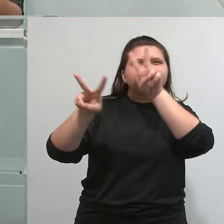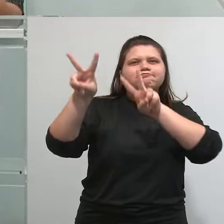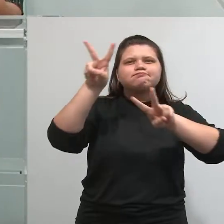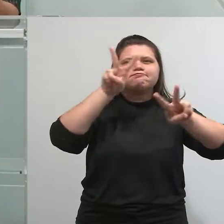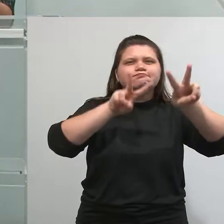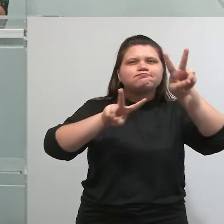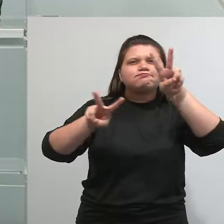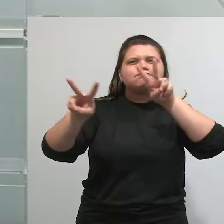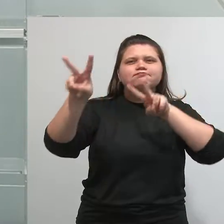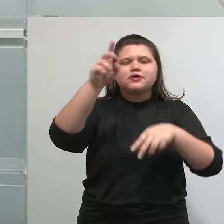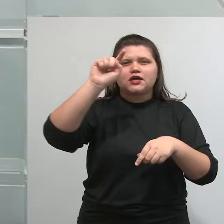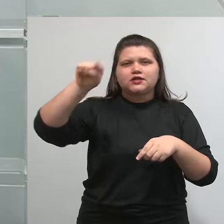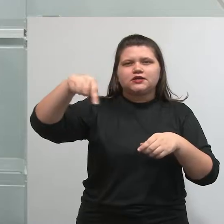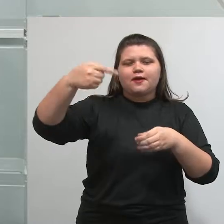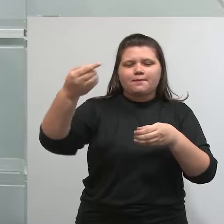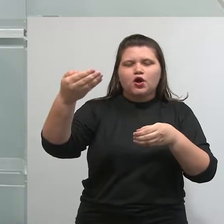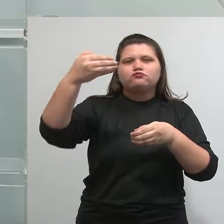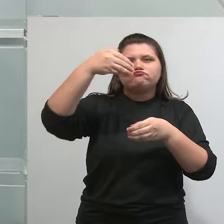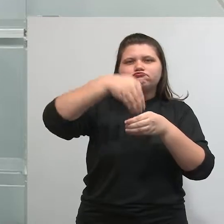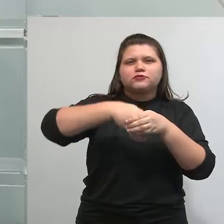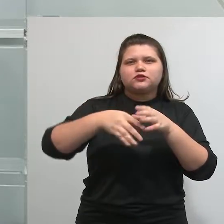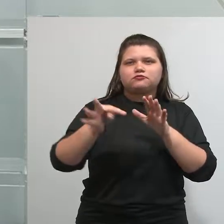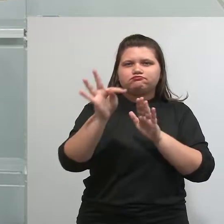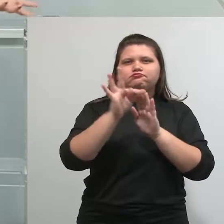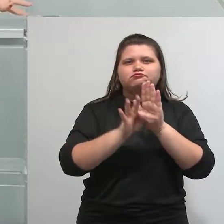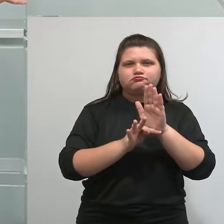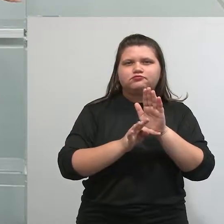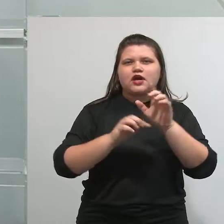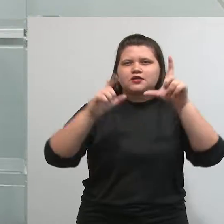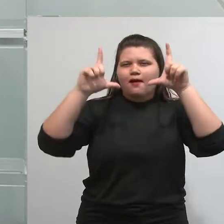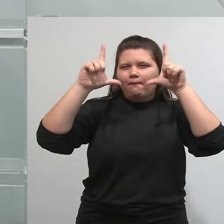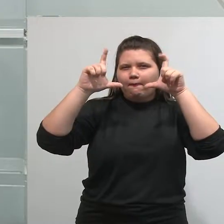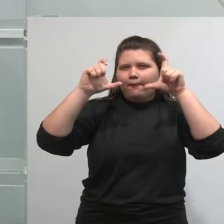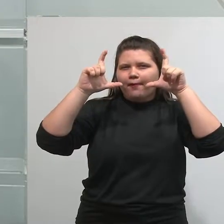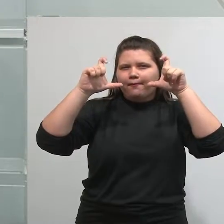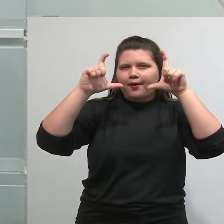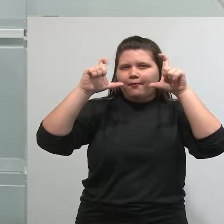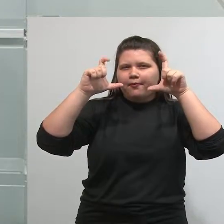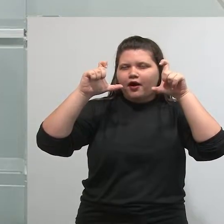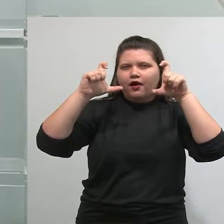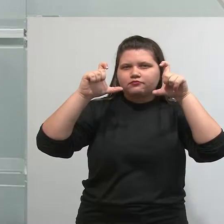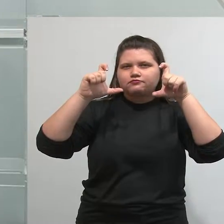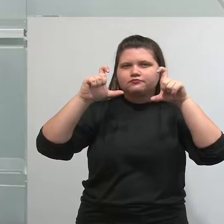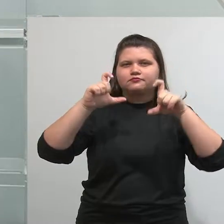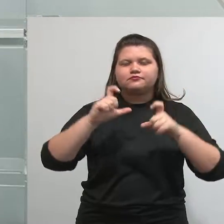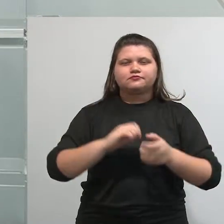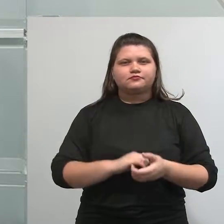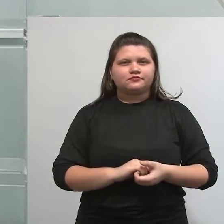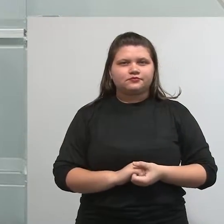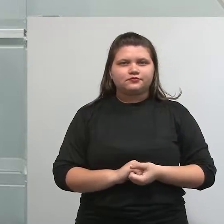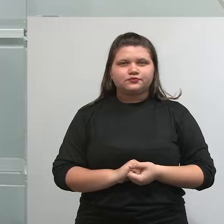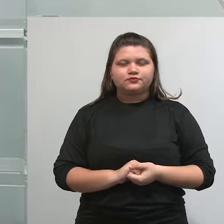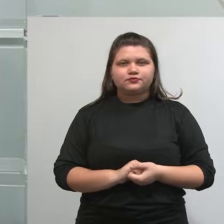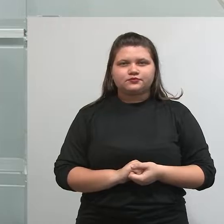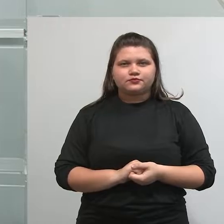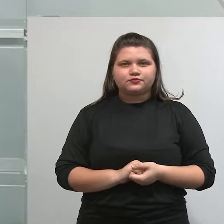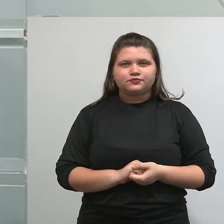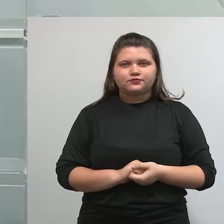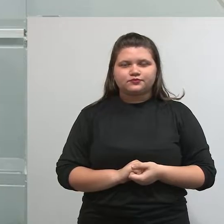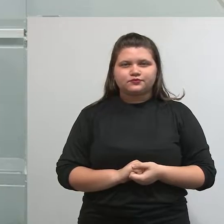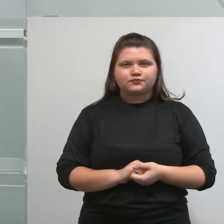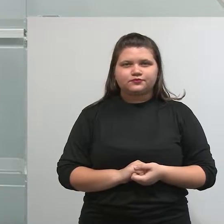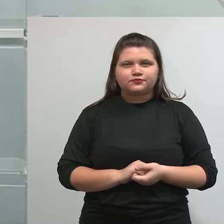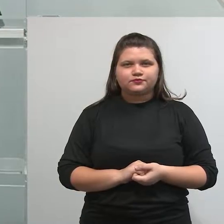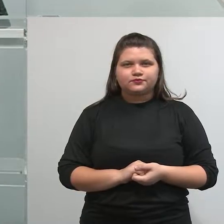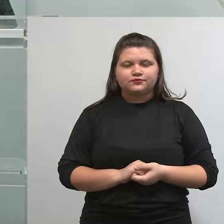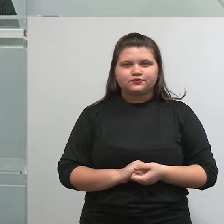observando e, se possível, registrando isso de forma fotográfica, tá bom? Mas eu vou falar um pouquinho mais